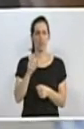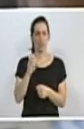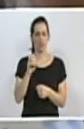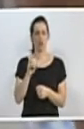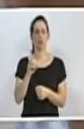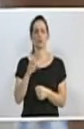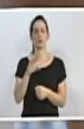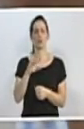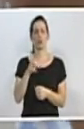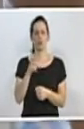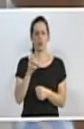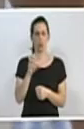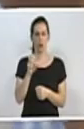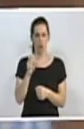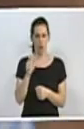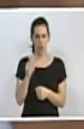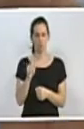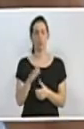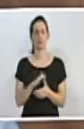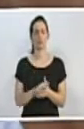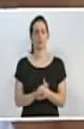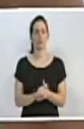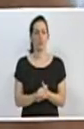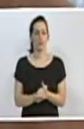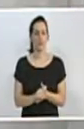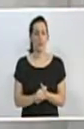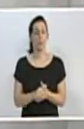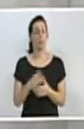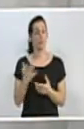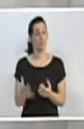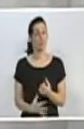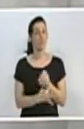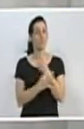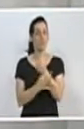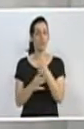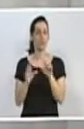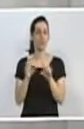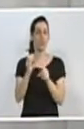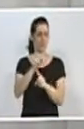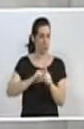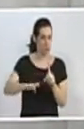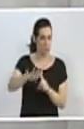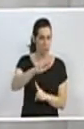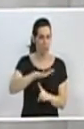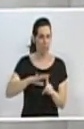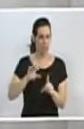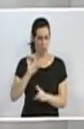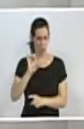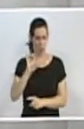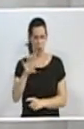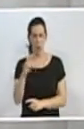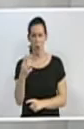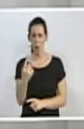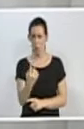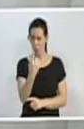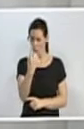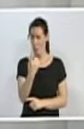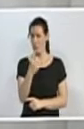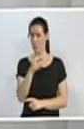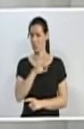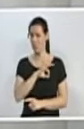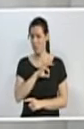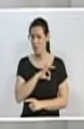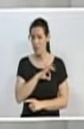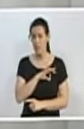o único PM. Mas a segurança da sociedade não cabia só à polícia militar.